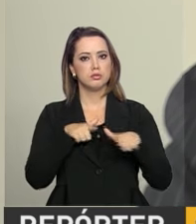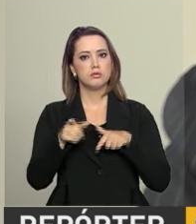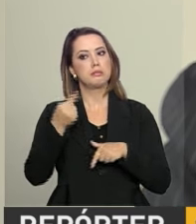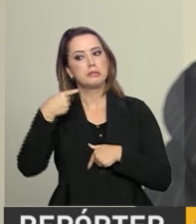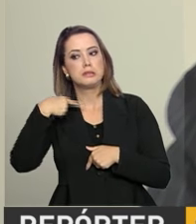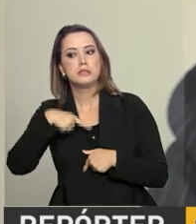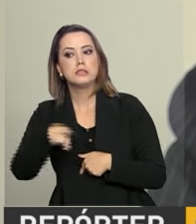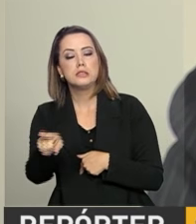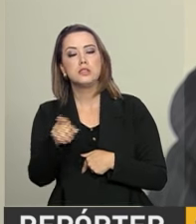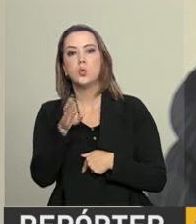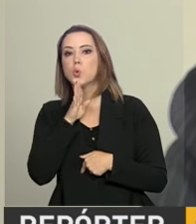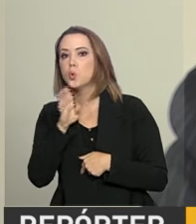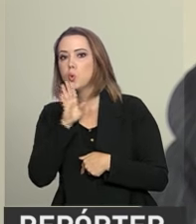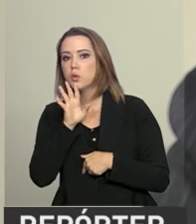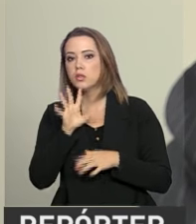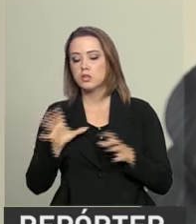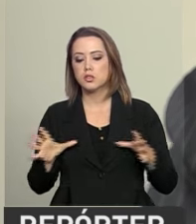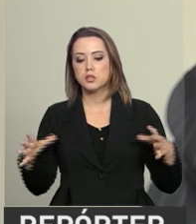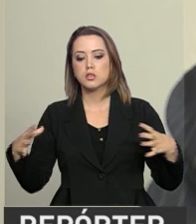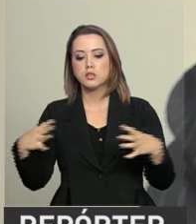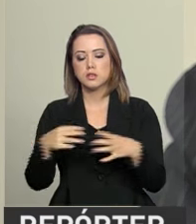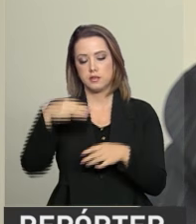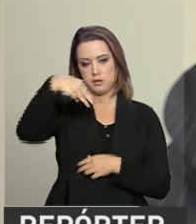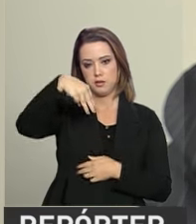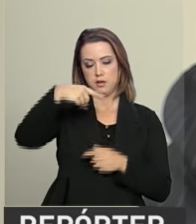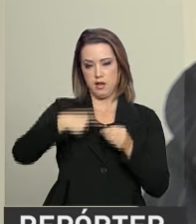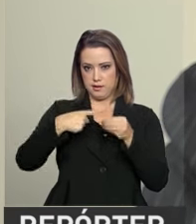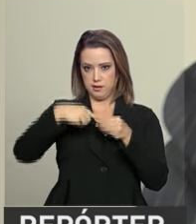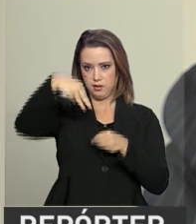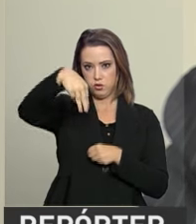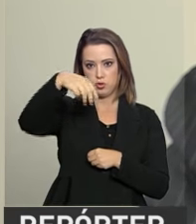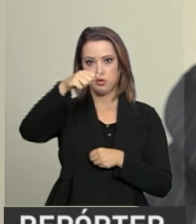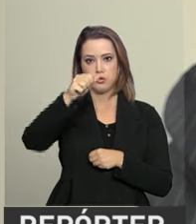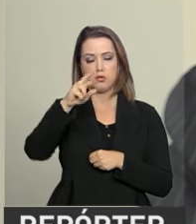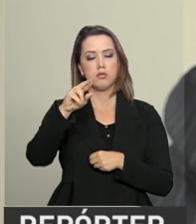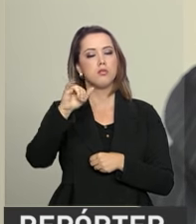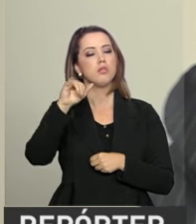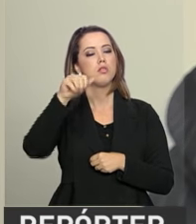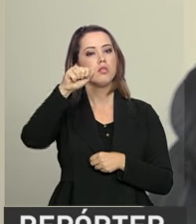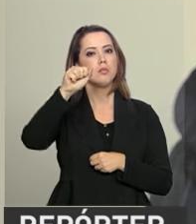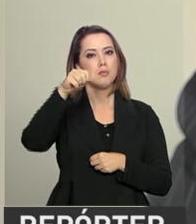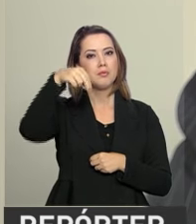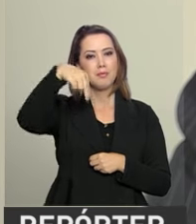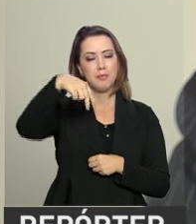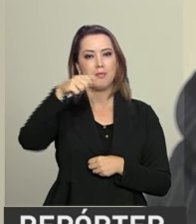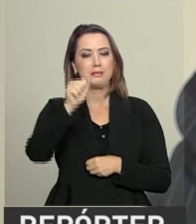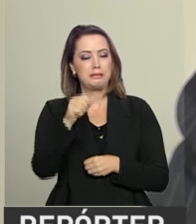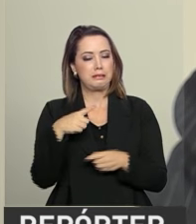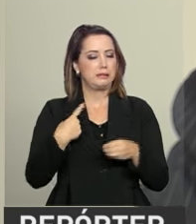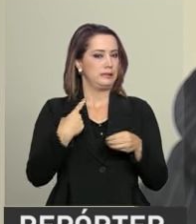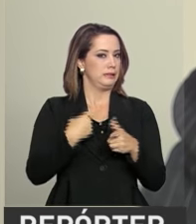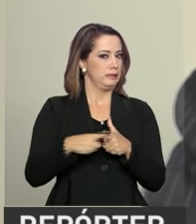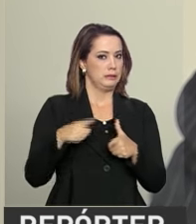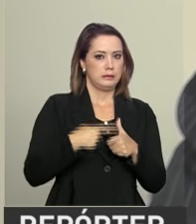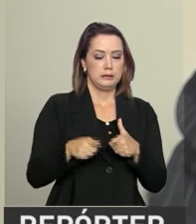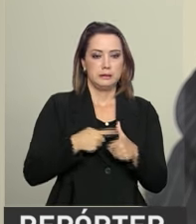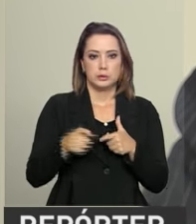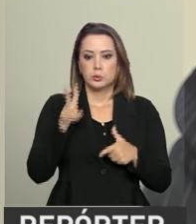a Mariana, ir no local, visitar o local da tragédia, para com